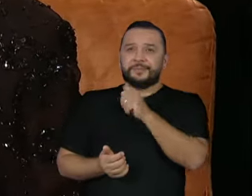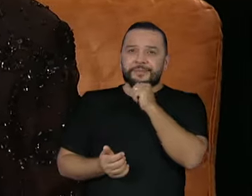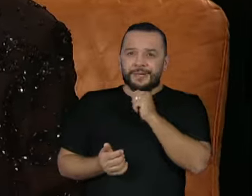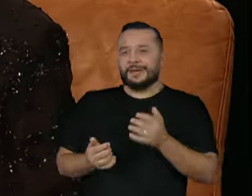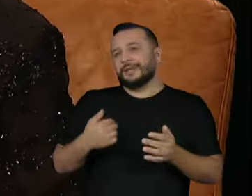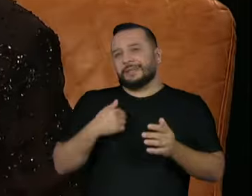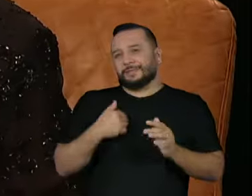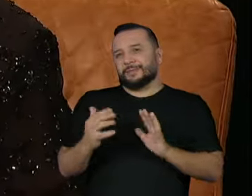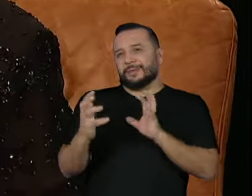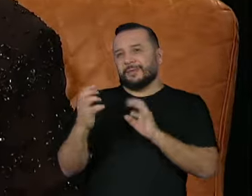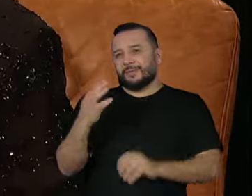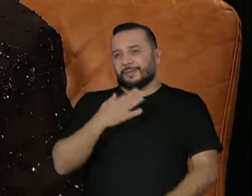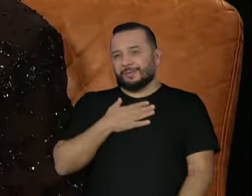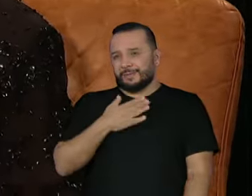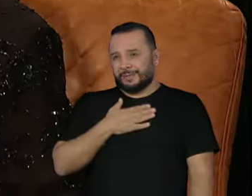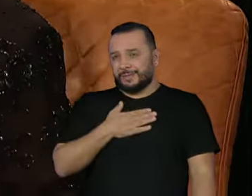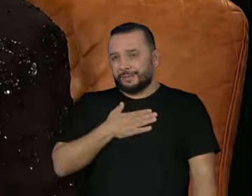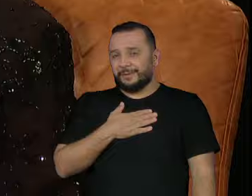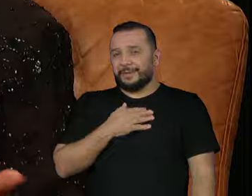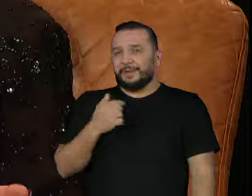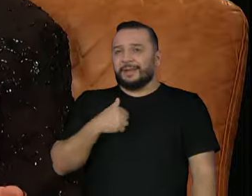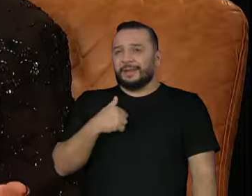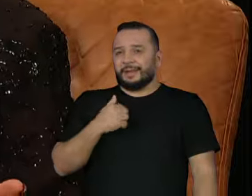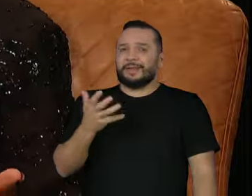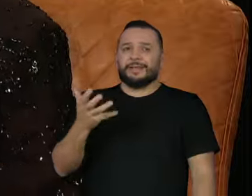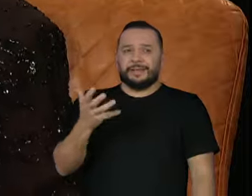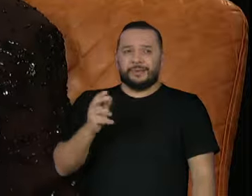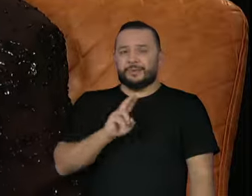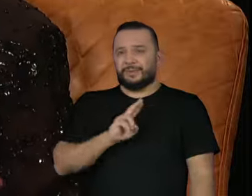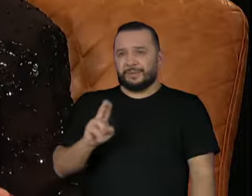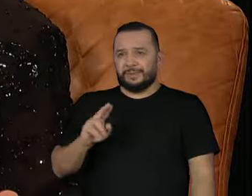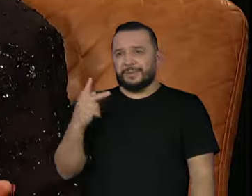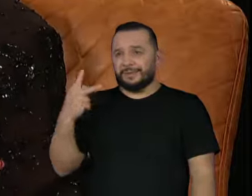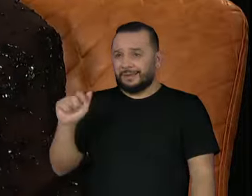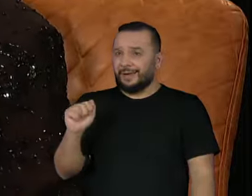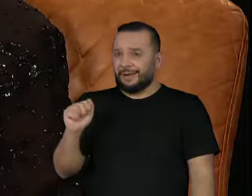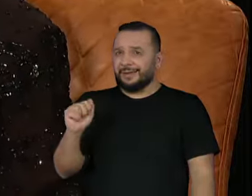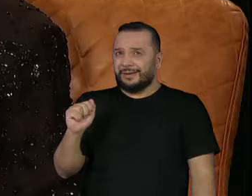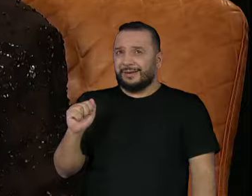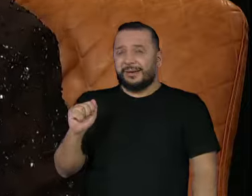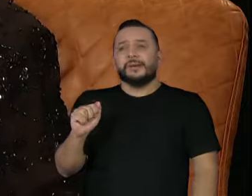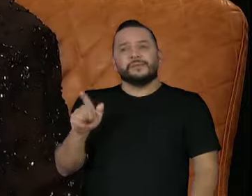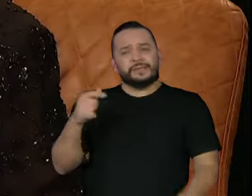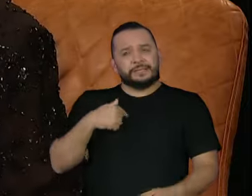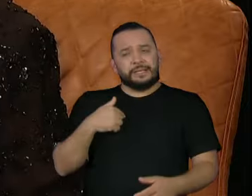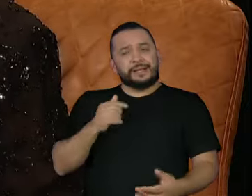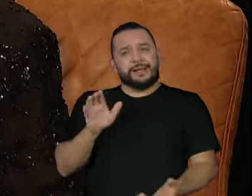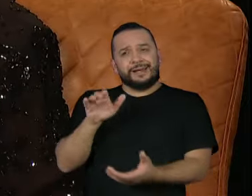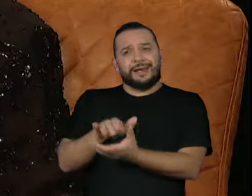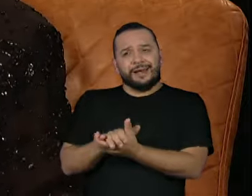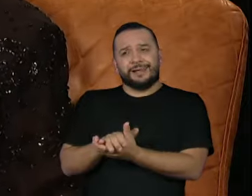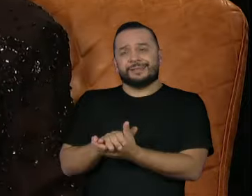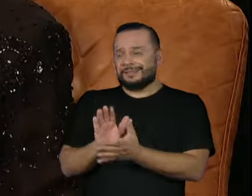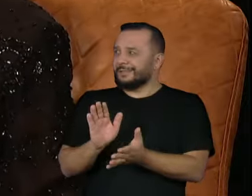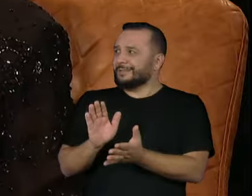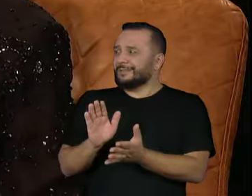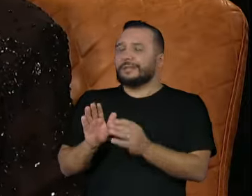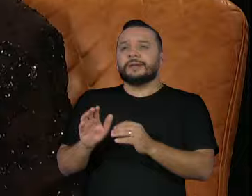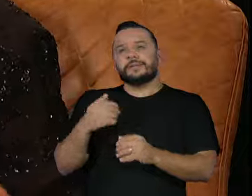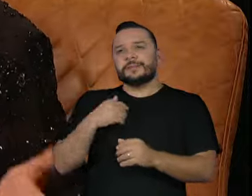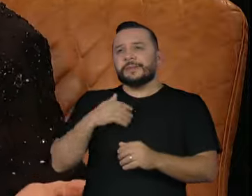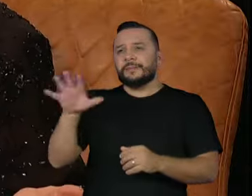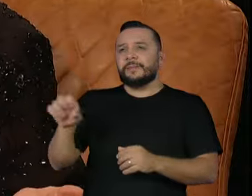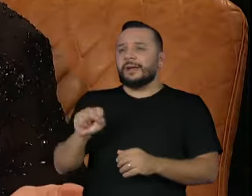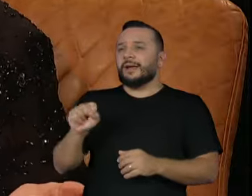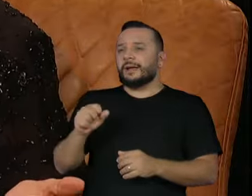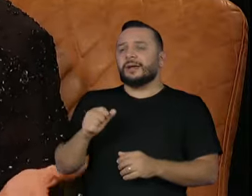queria o segundo nome dela, né? Mas o Soares, que quando você casa, é sempre o sobrenome do marido, né? E ele